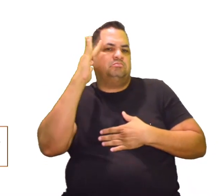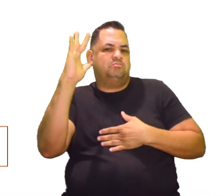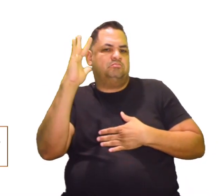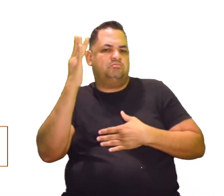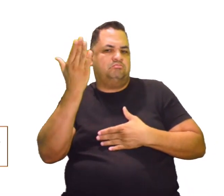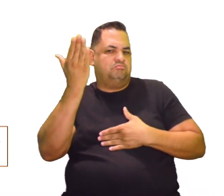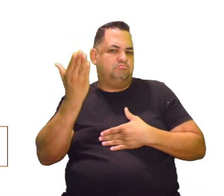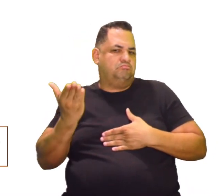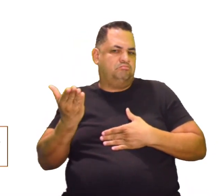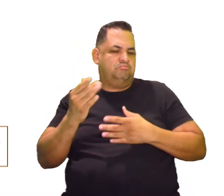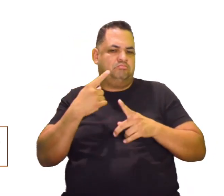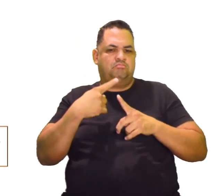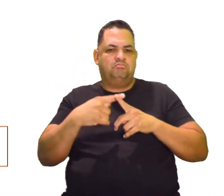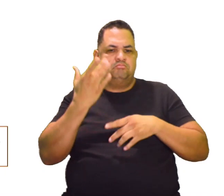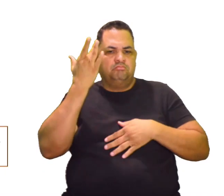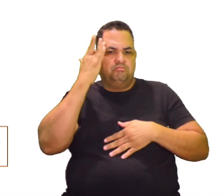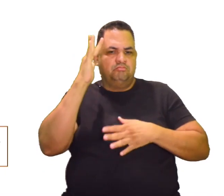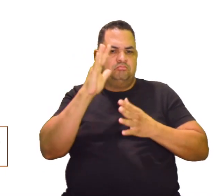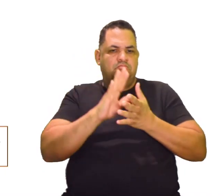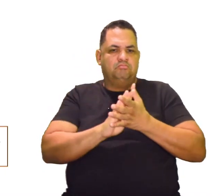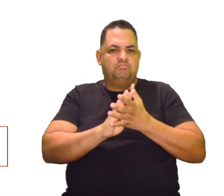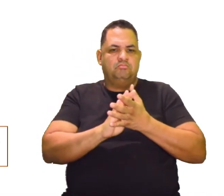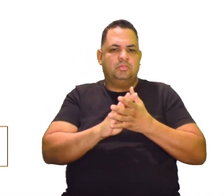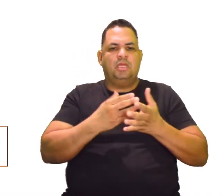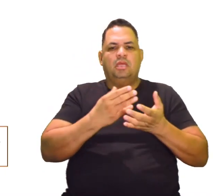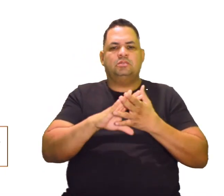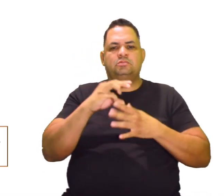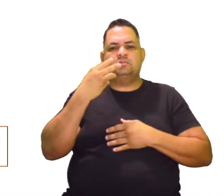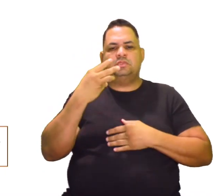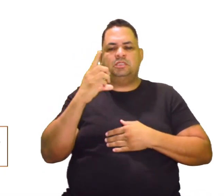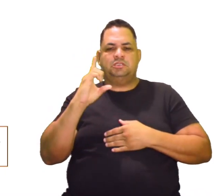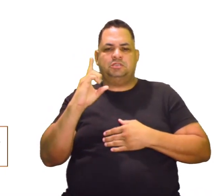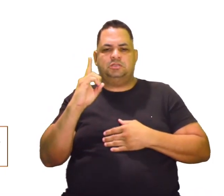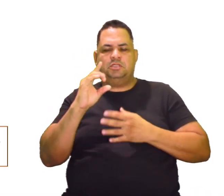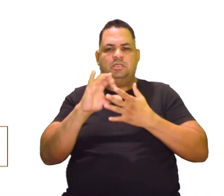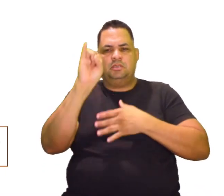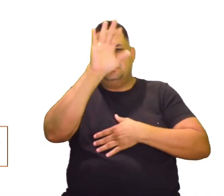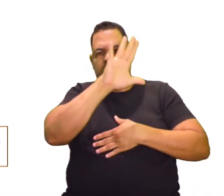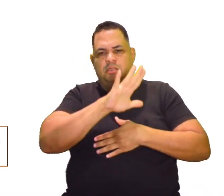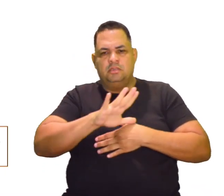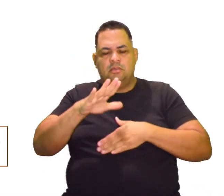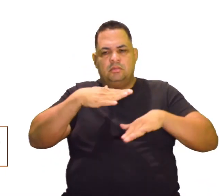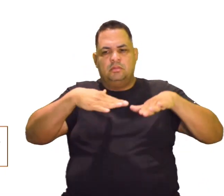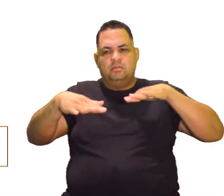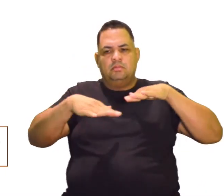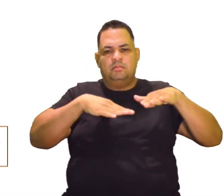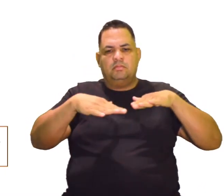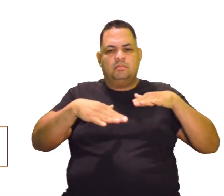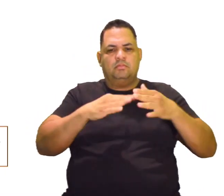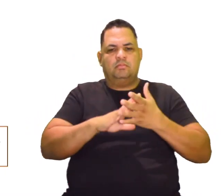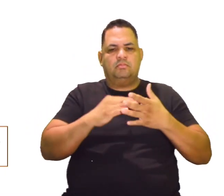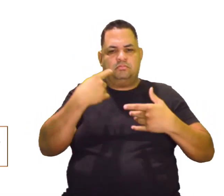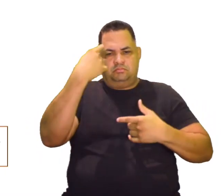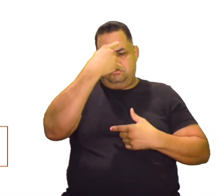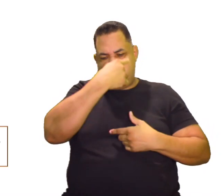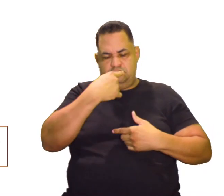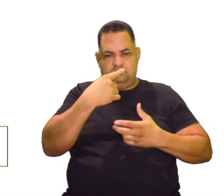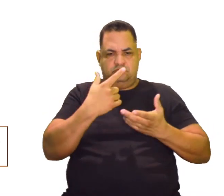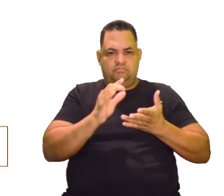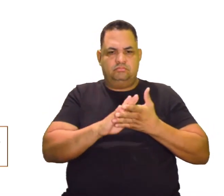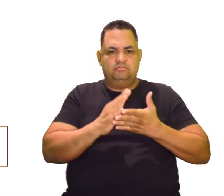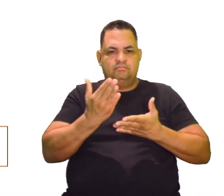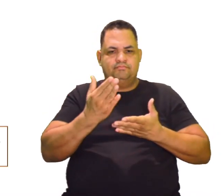desse período ainda não dominavam a perspectiva, a imagem, movimentos, expressões. Então, eles,